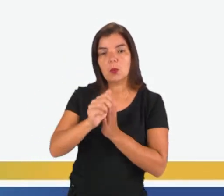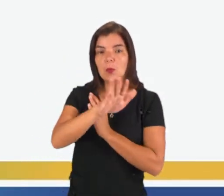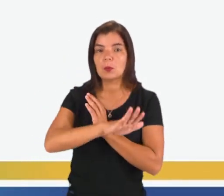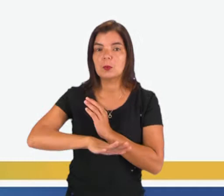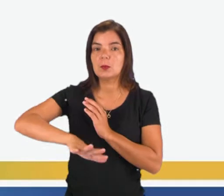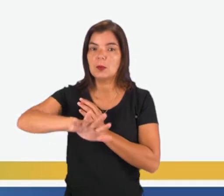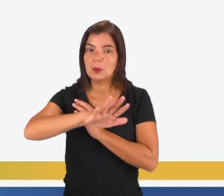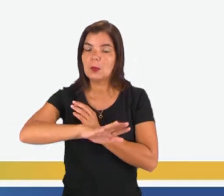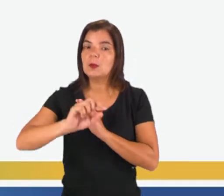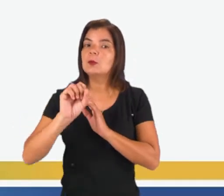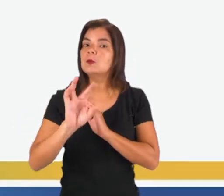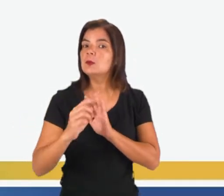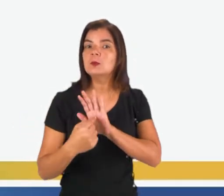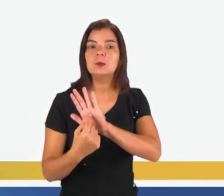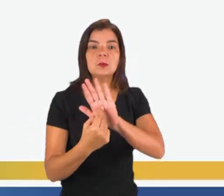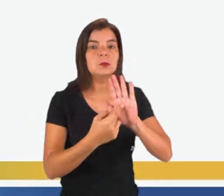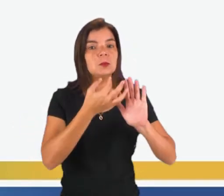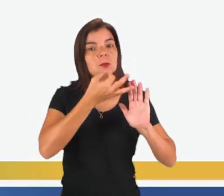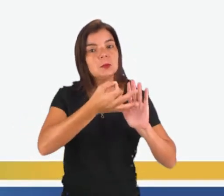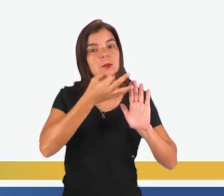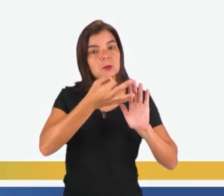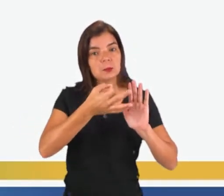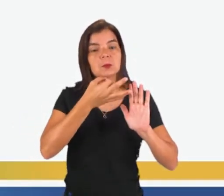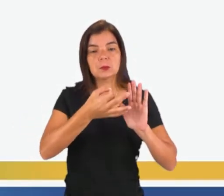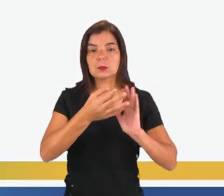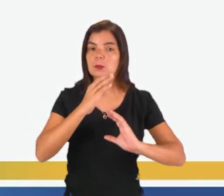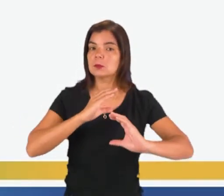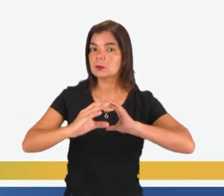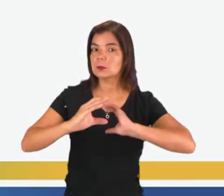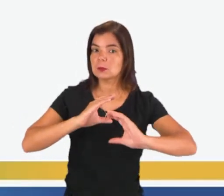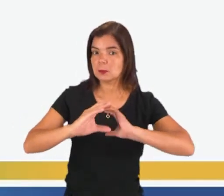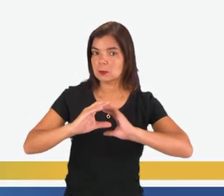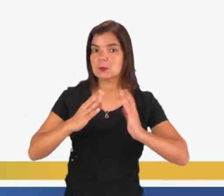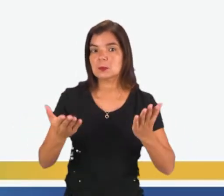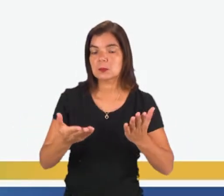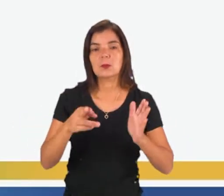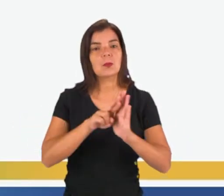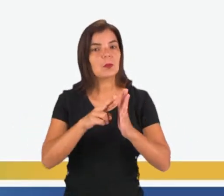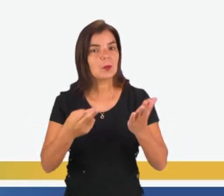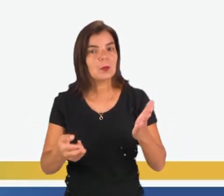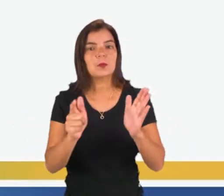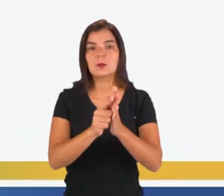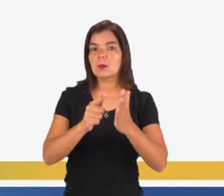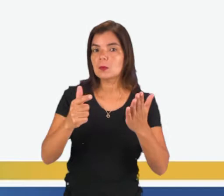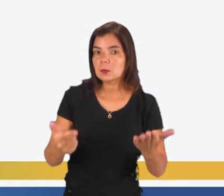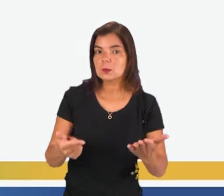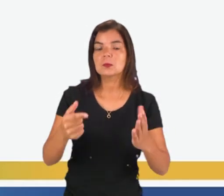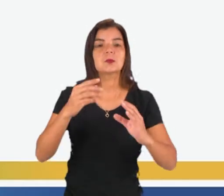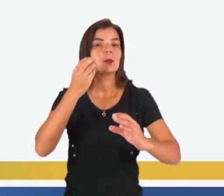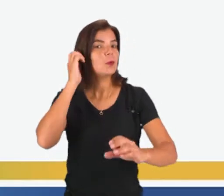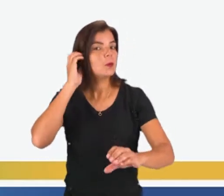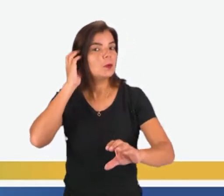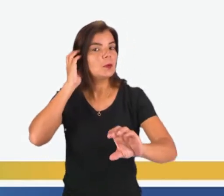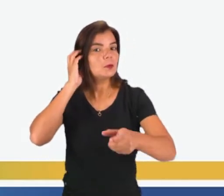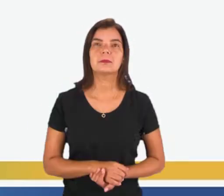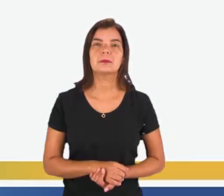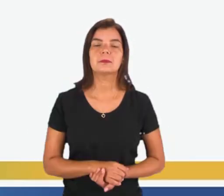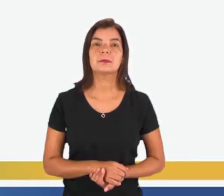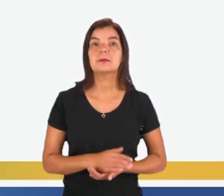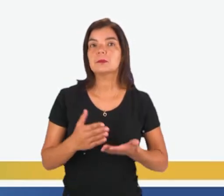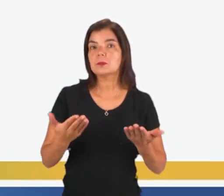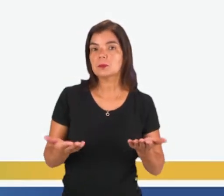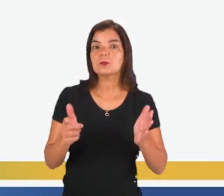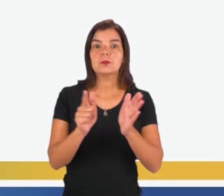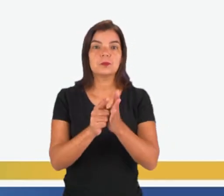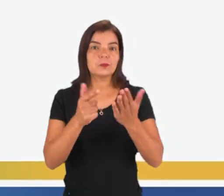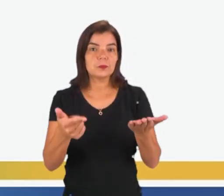geral, eles apresentam a opinião do meio de comunicação, revista, jornal, rádio, etc. Tanto